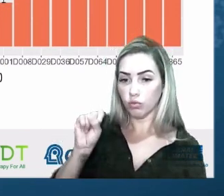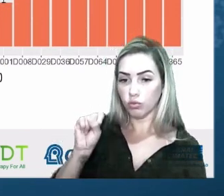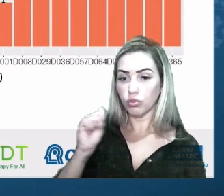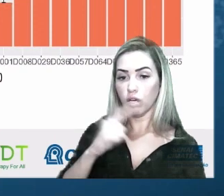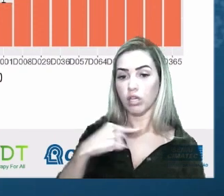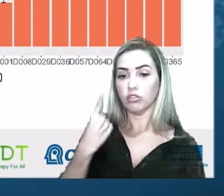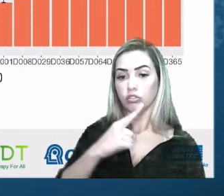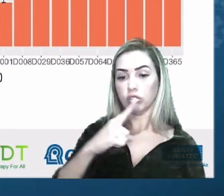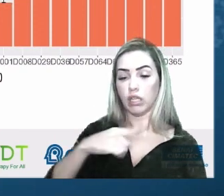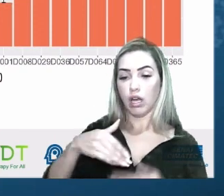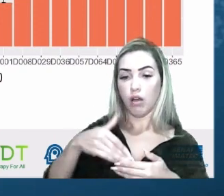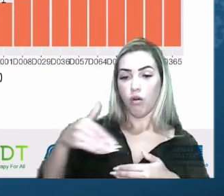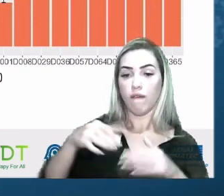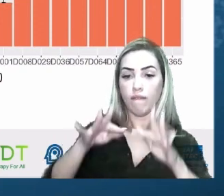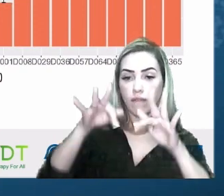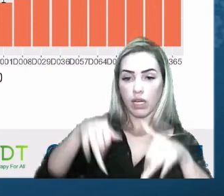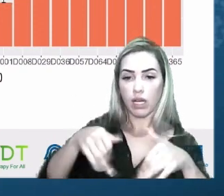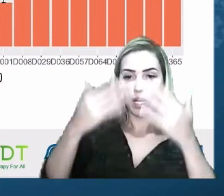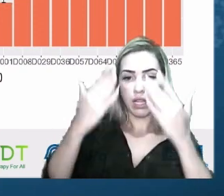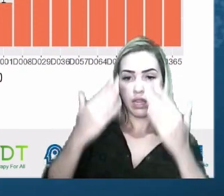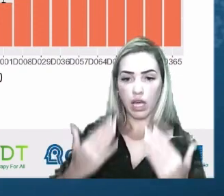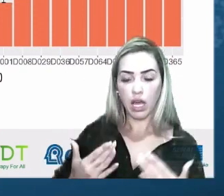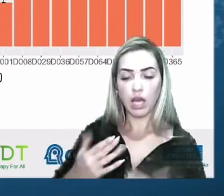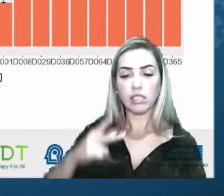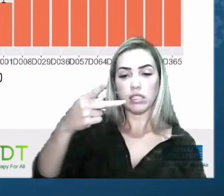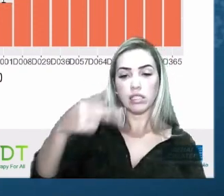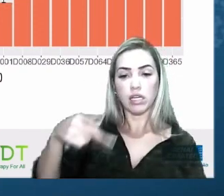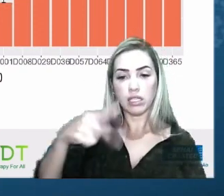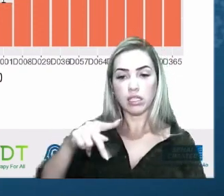finalizando as análises. Aqui